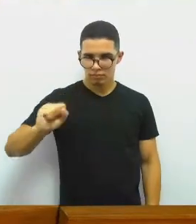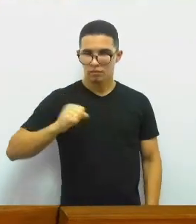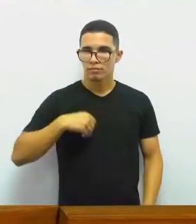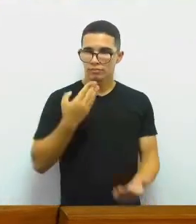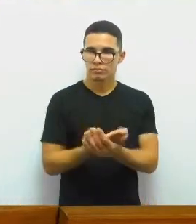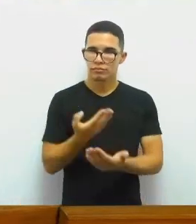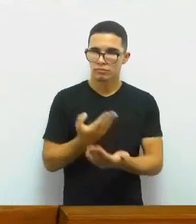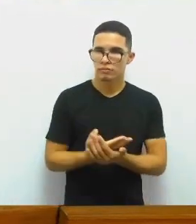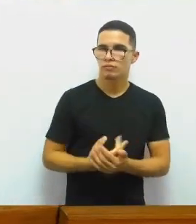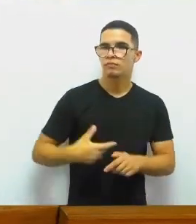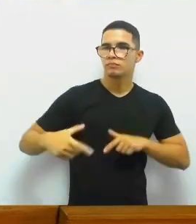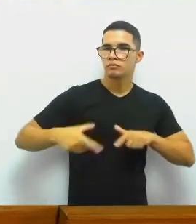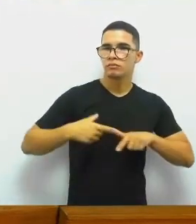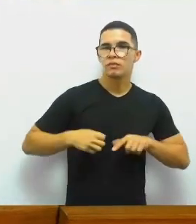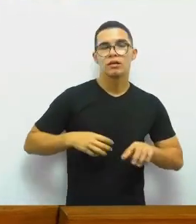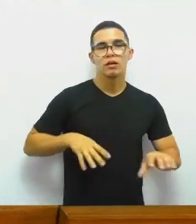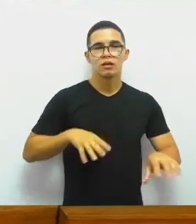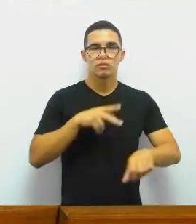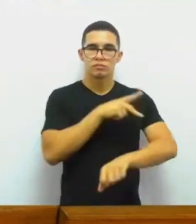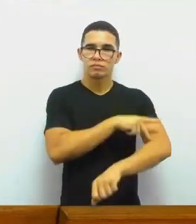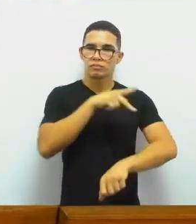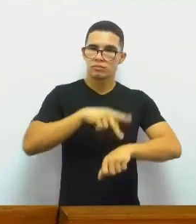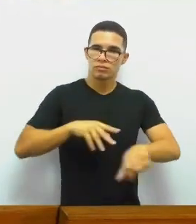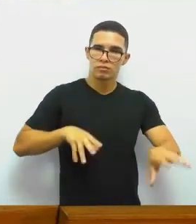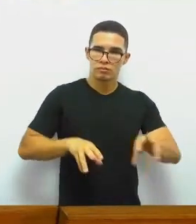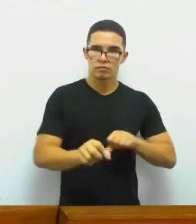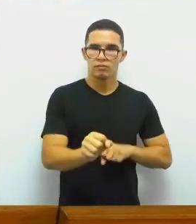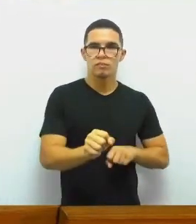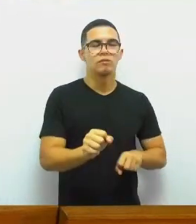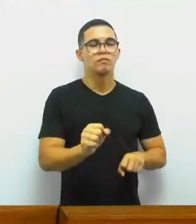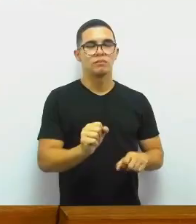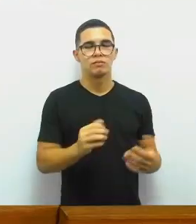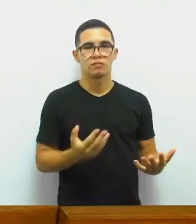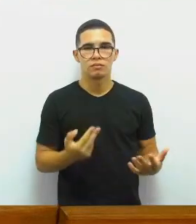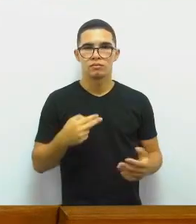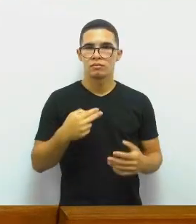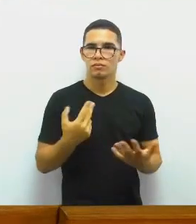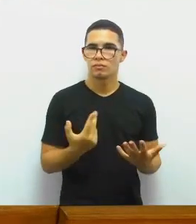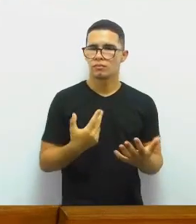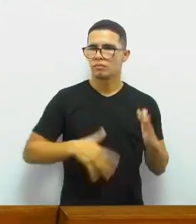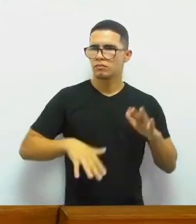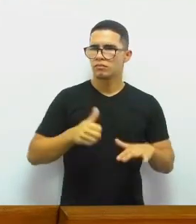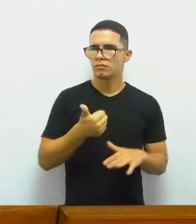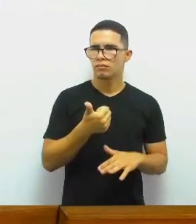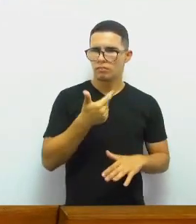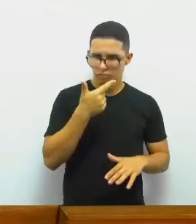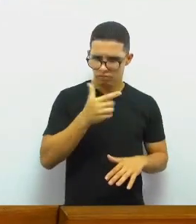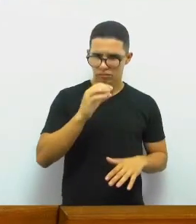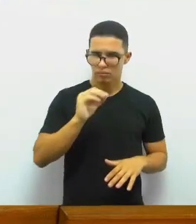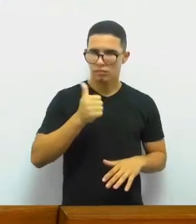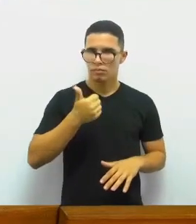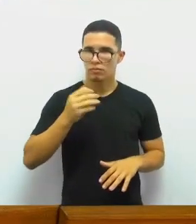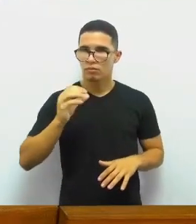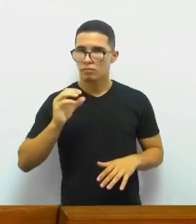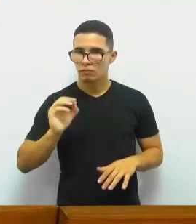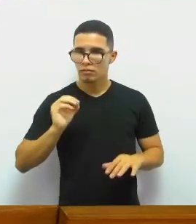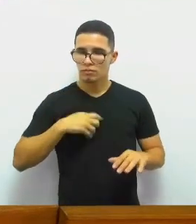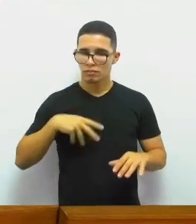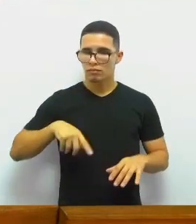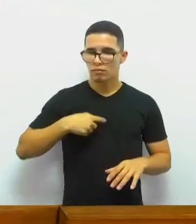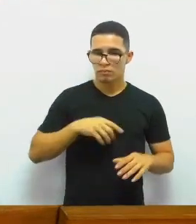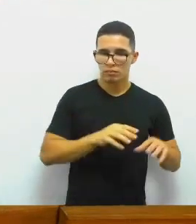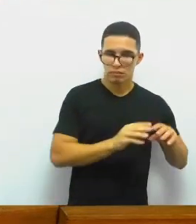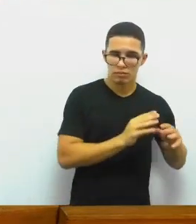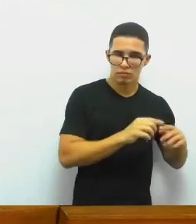estudo, formou-se em pedagogia na Universidade Salgado de Oliveira, em Niterói. Em 2010, deixou as salas de aula para aceitar um novo desafio,